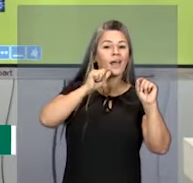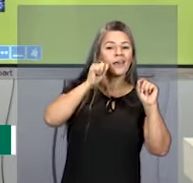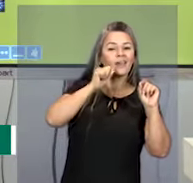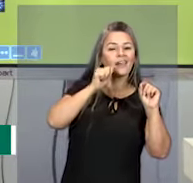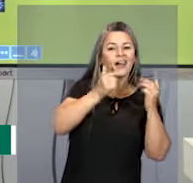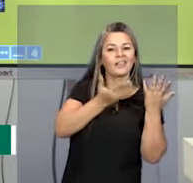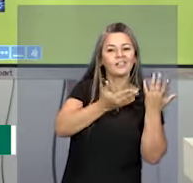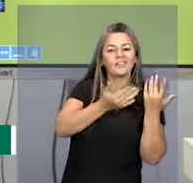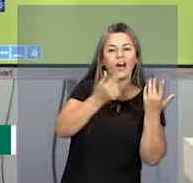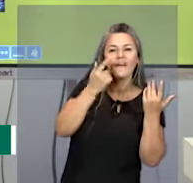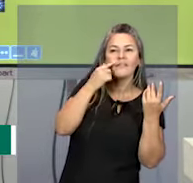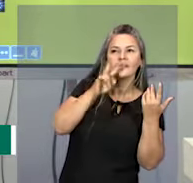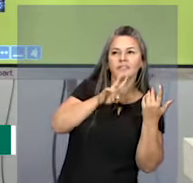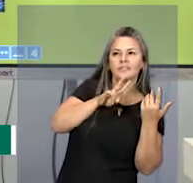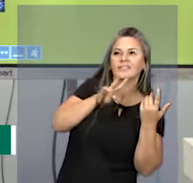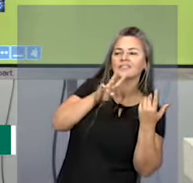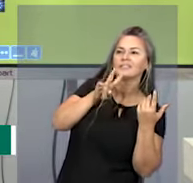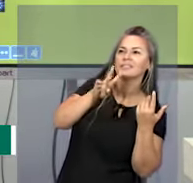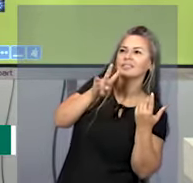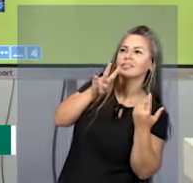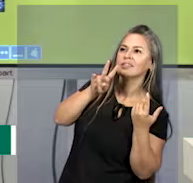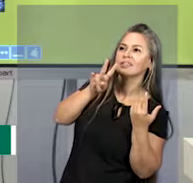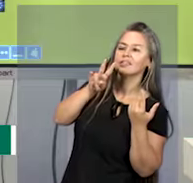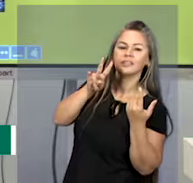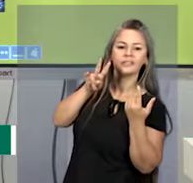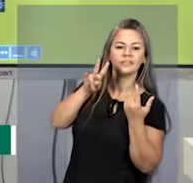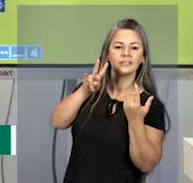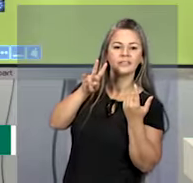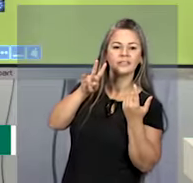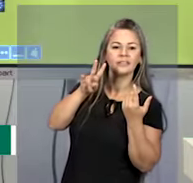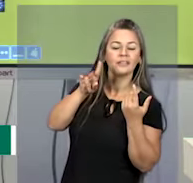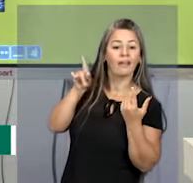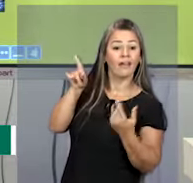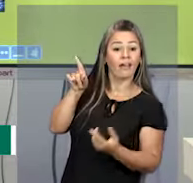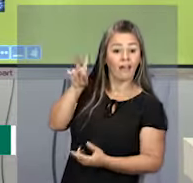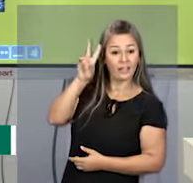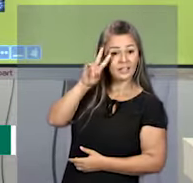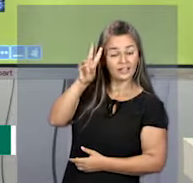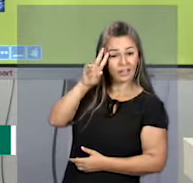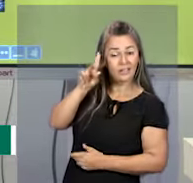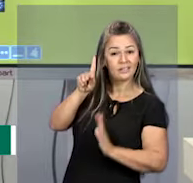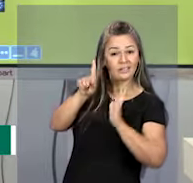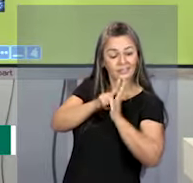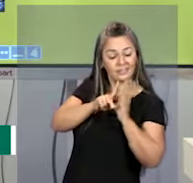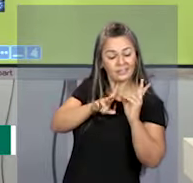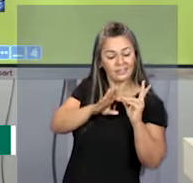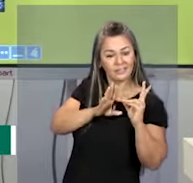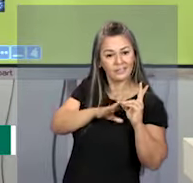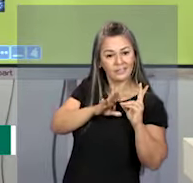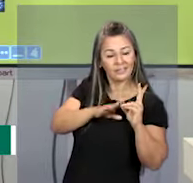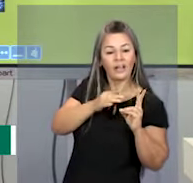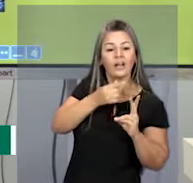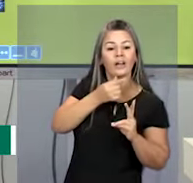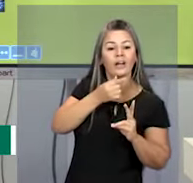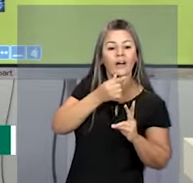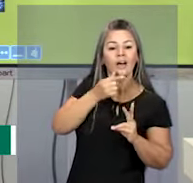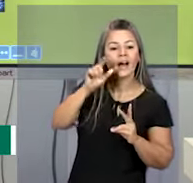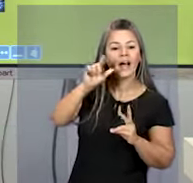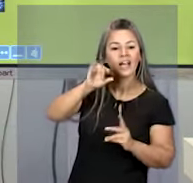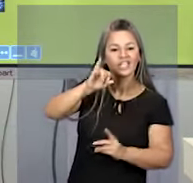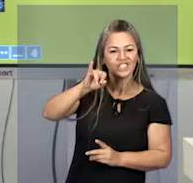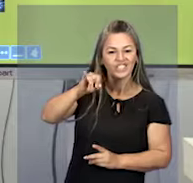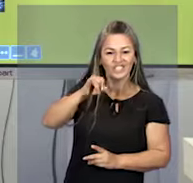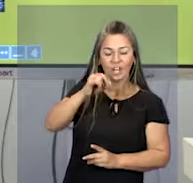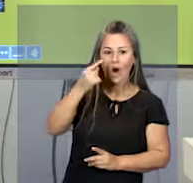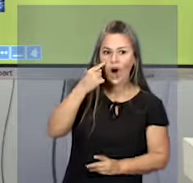estrela. O que seria isso? É um mito indígena em que Jaci, que é a lua, só que aqui, gente,